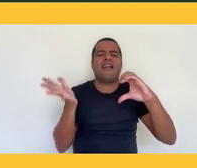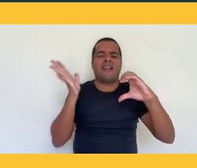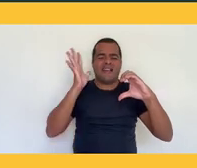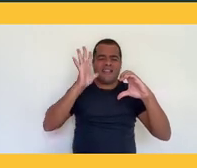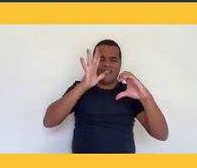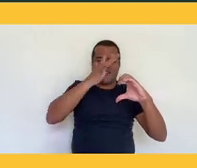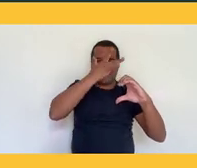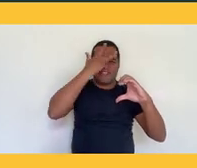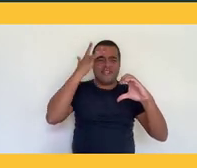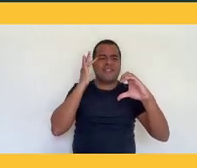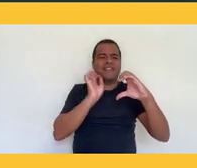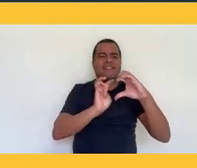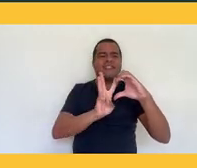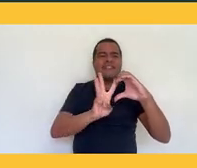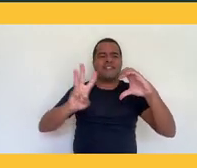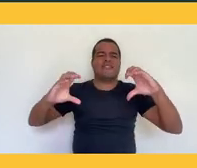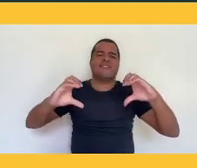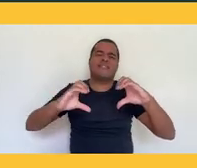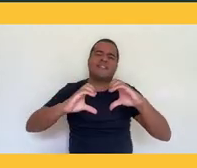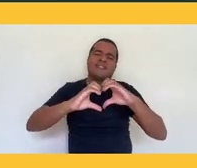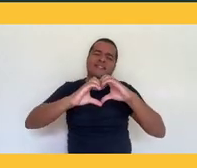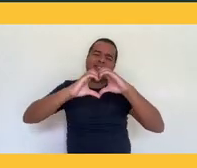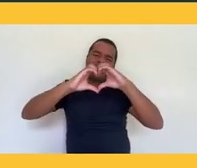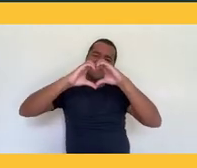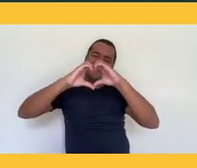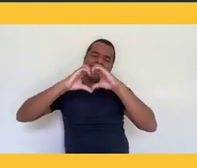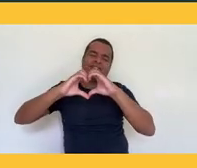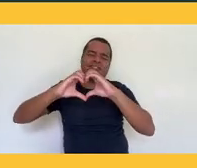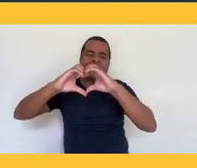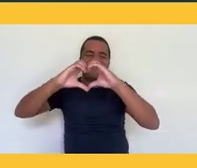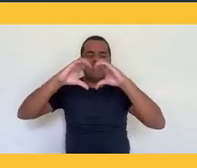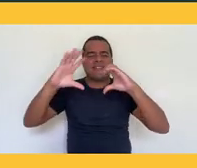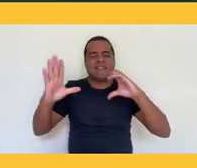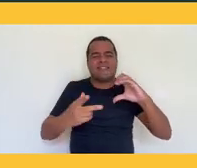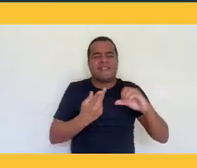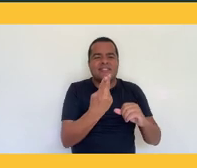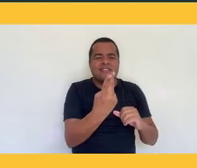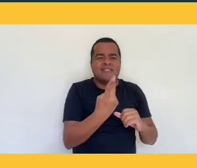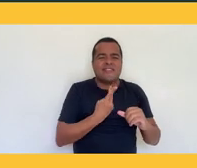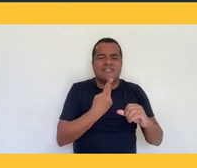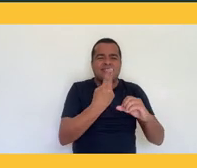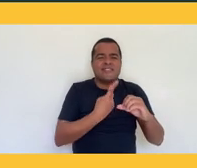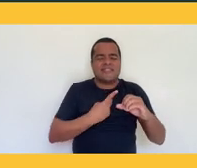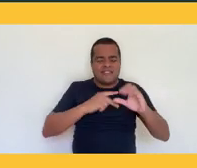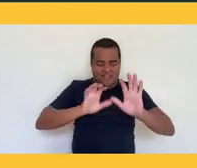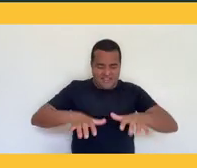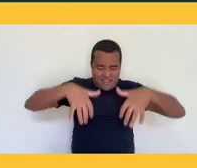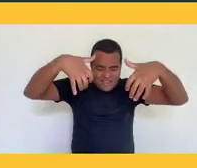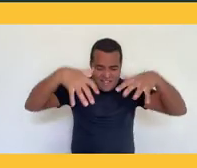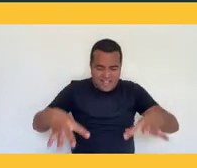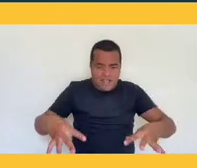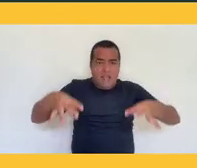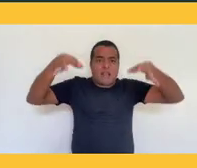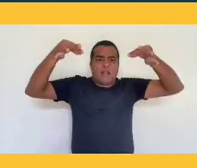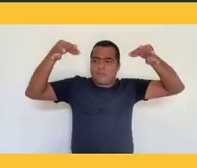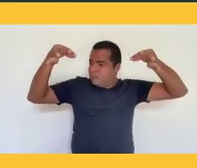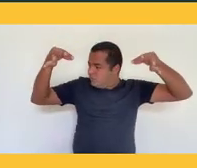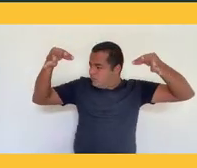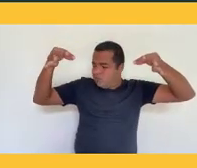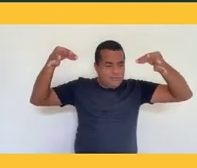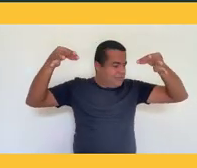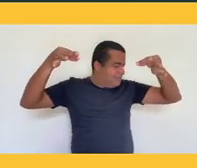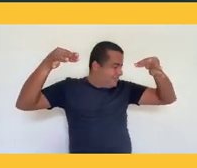inteiras. Cabe uma penteadeira. Cabe nós dois. Cabe até